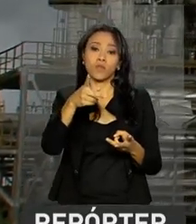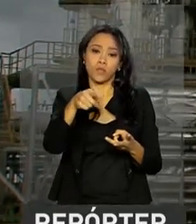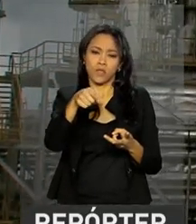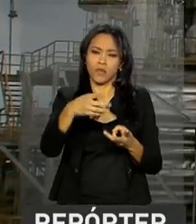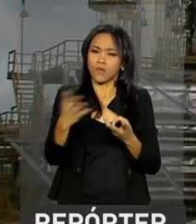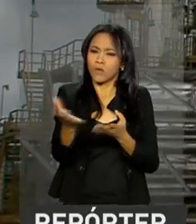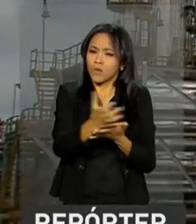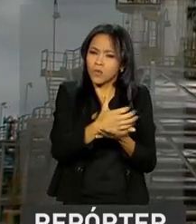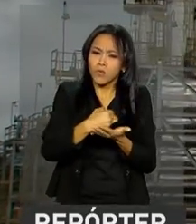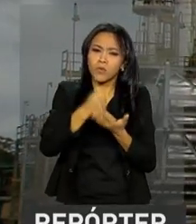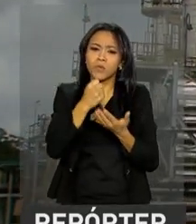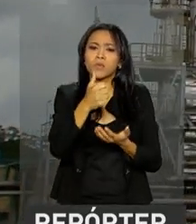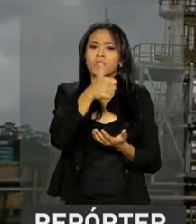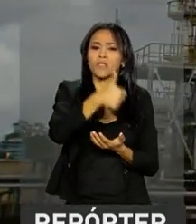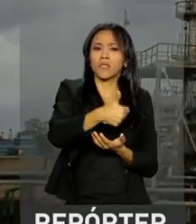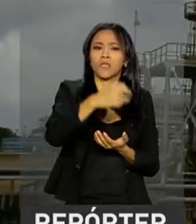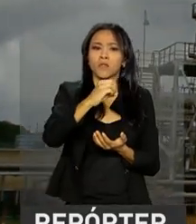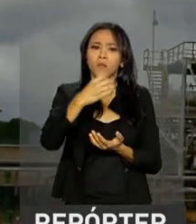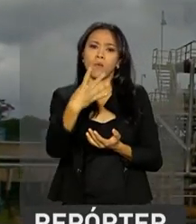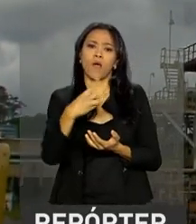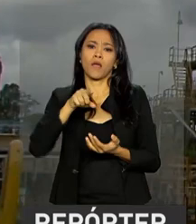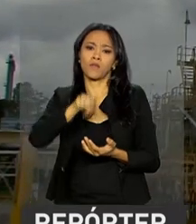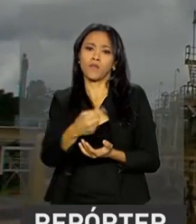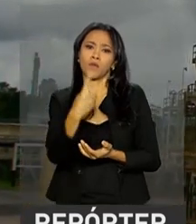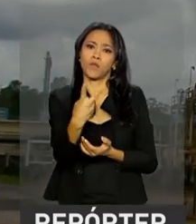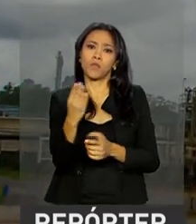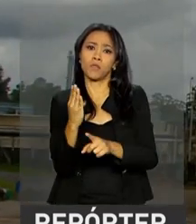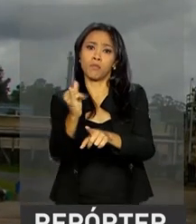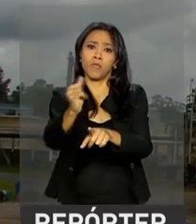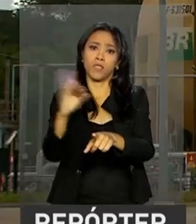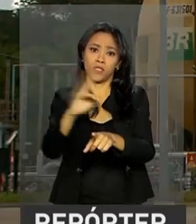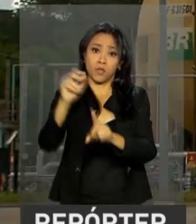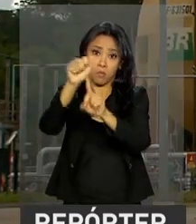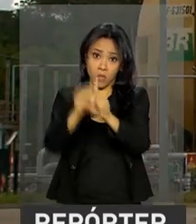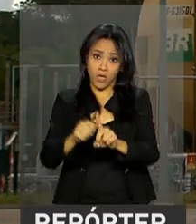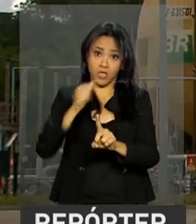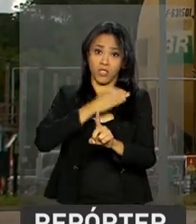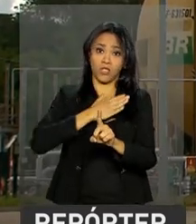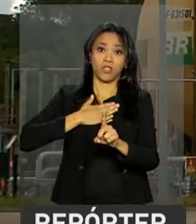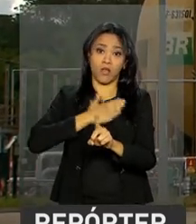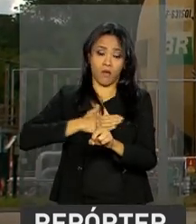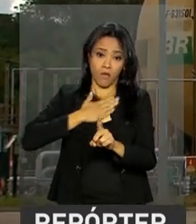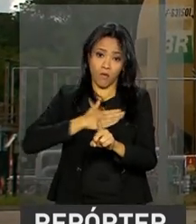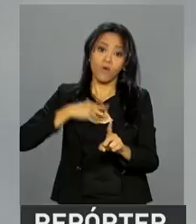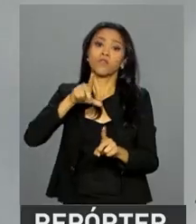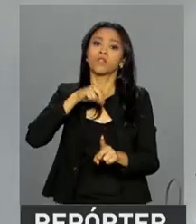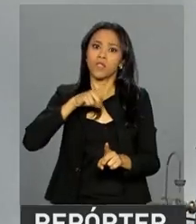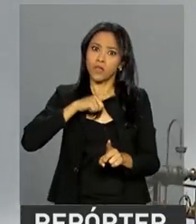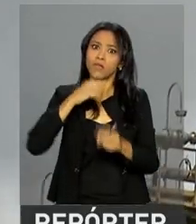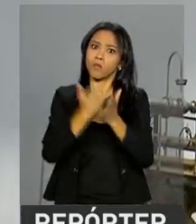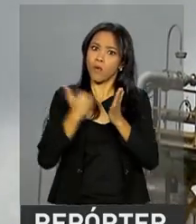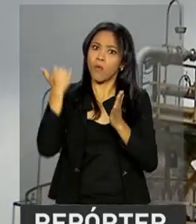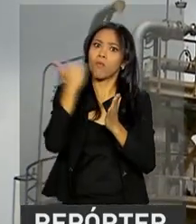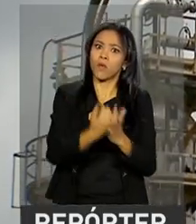totalizou 104,2 bilhões de reais em agosto, registrando um crescimento real